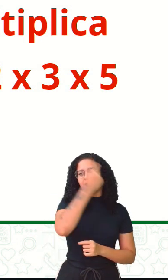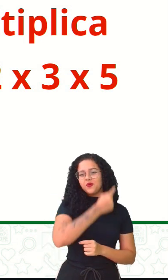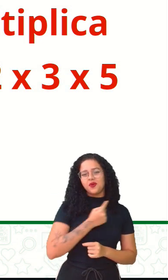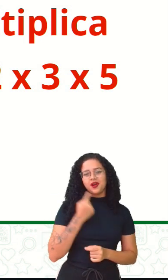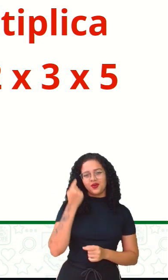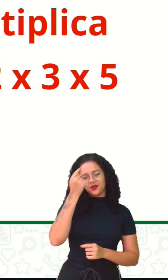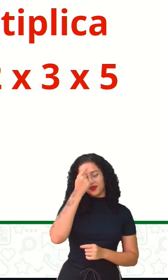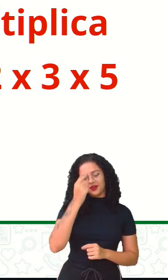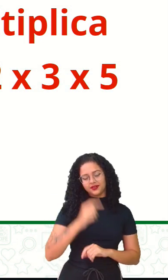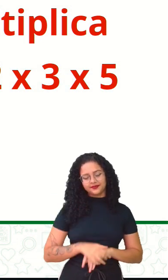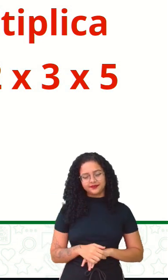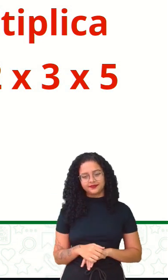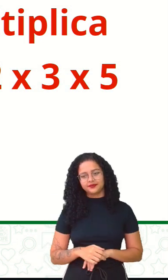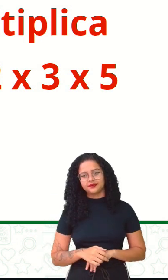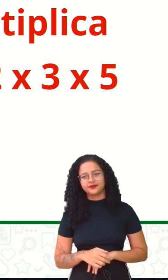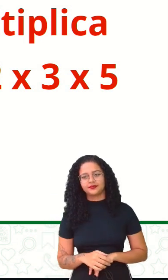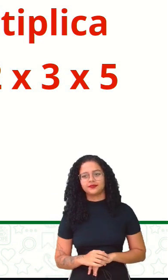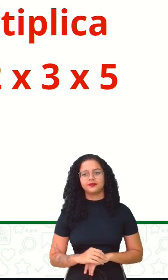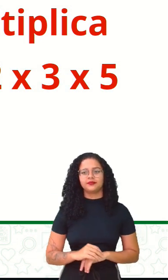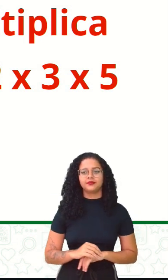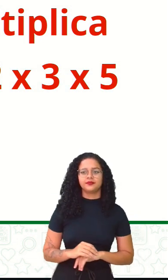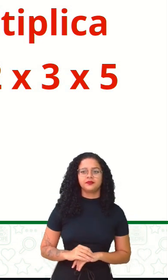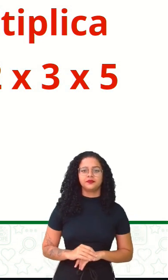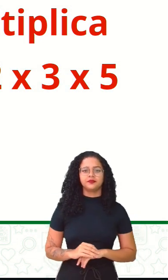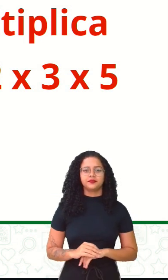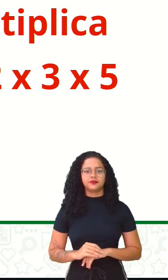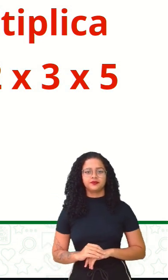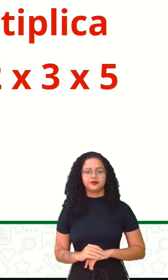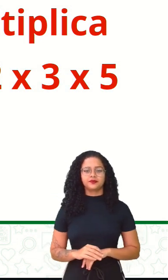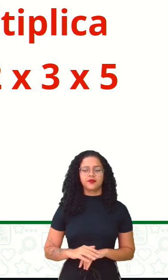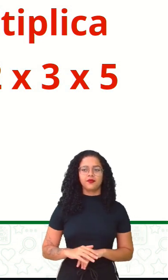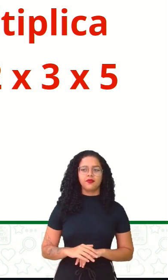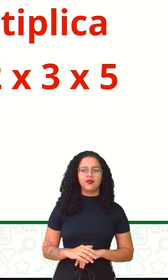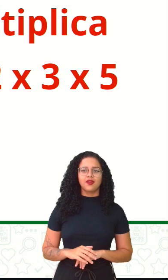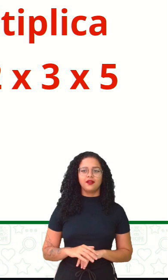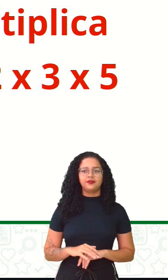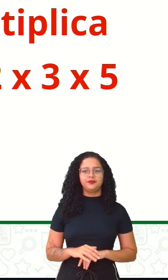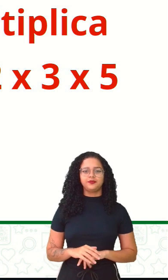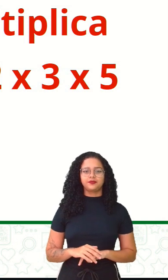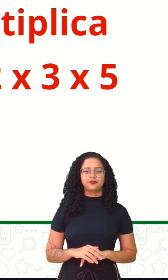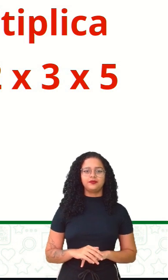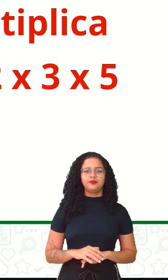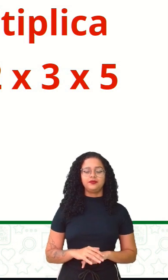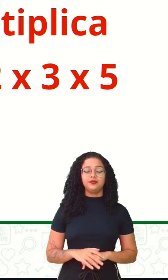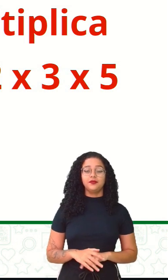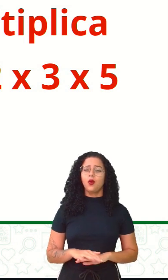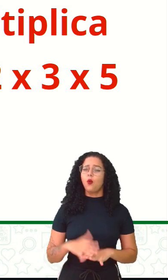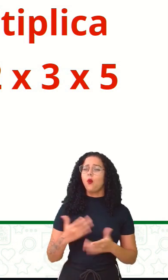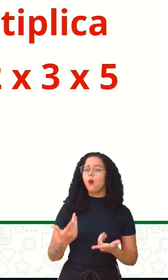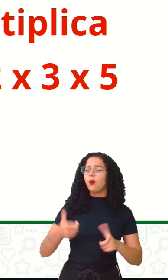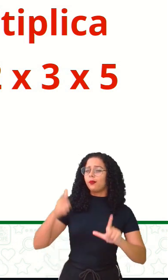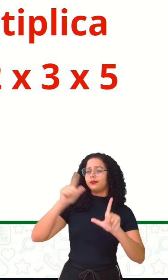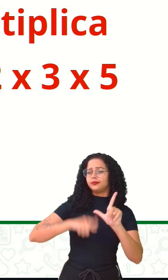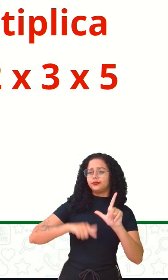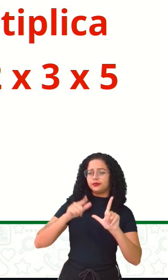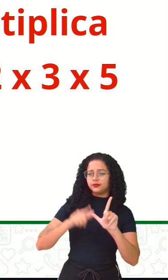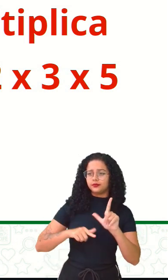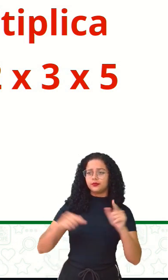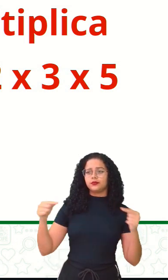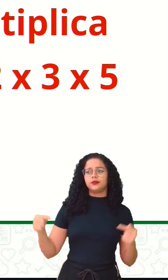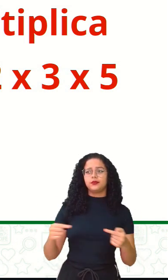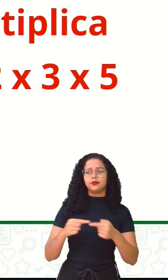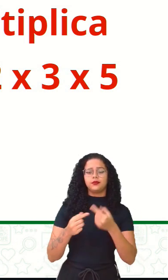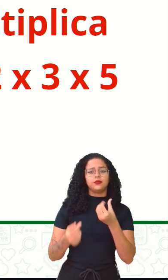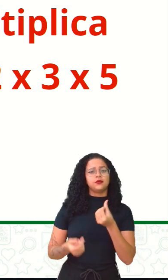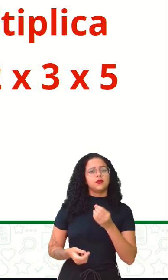60 minutos. Qual é a opção? Preste atenção. Qual das alternativas aí é correspondente a